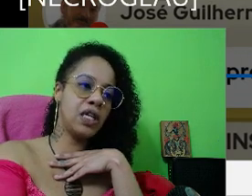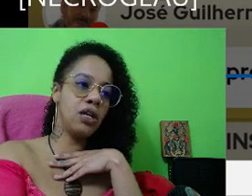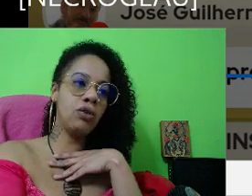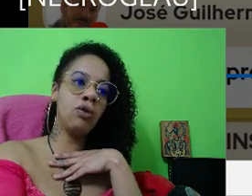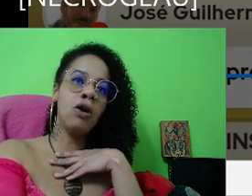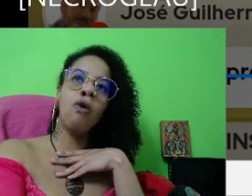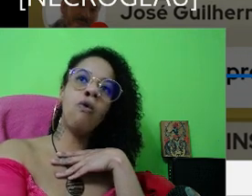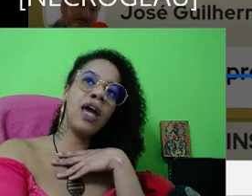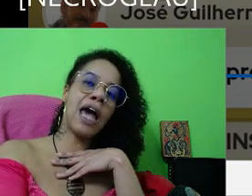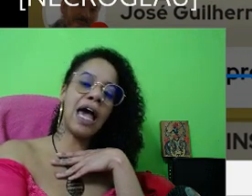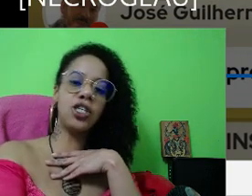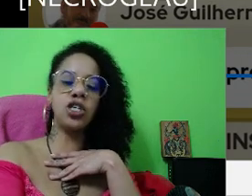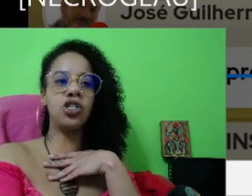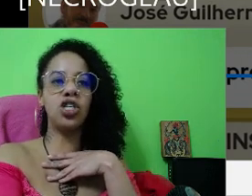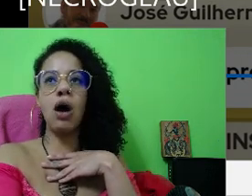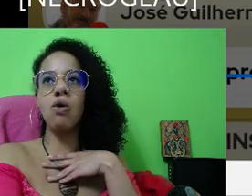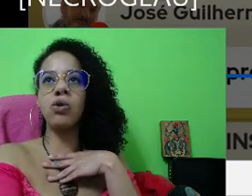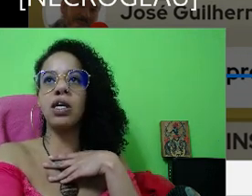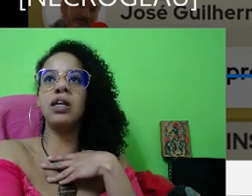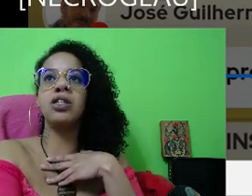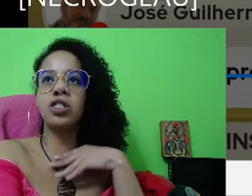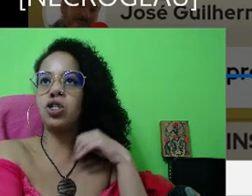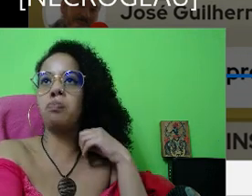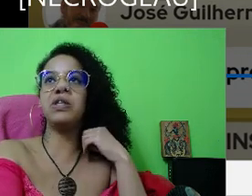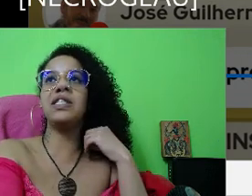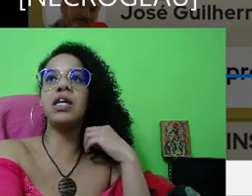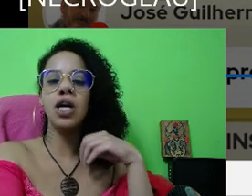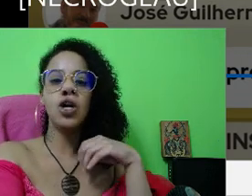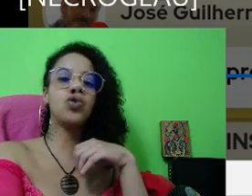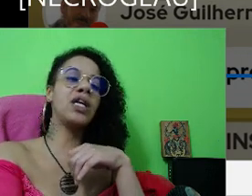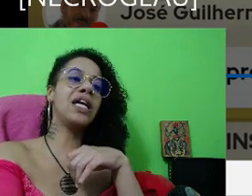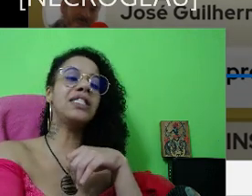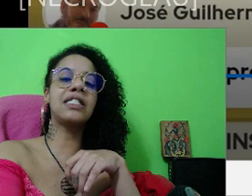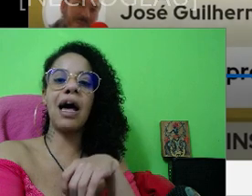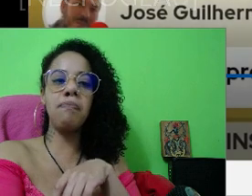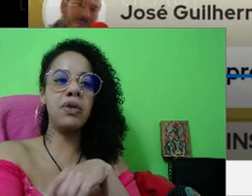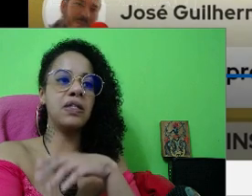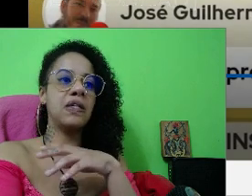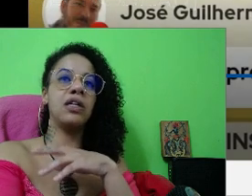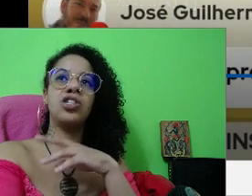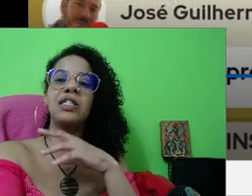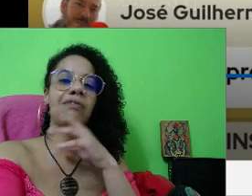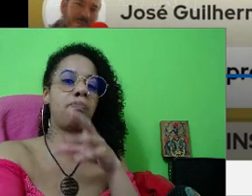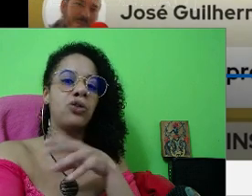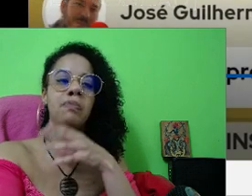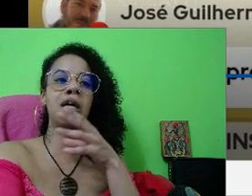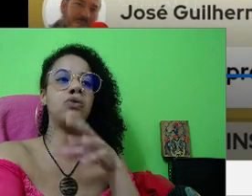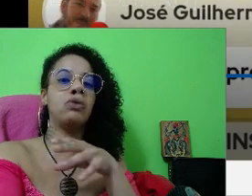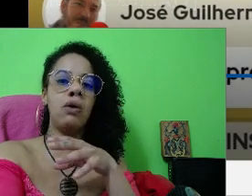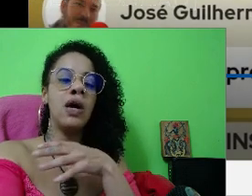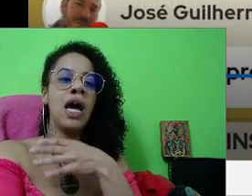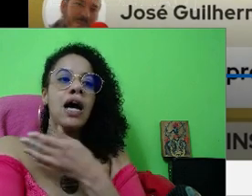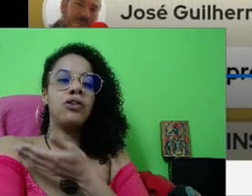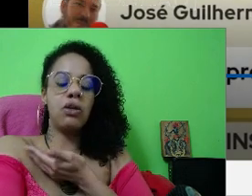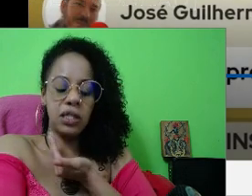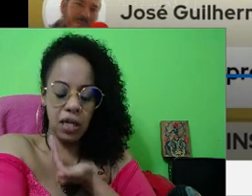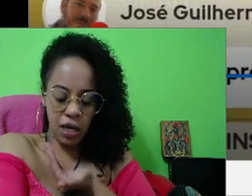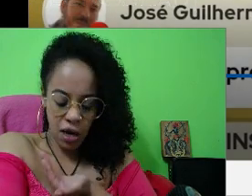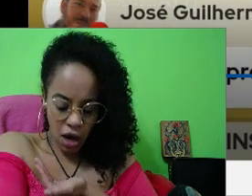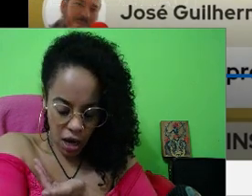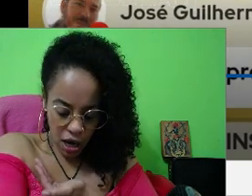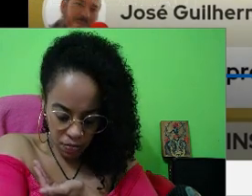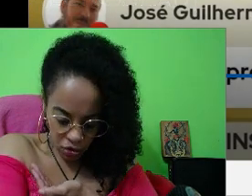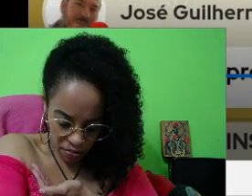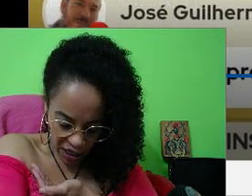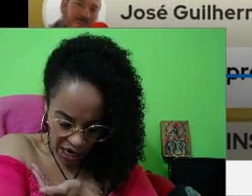distorcido um react de algo que tipo assim tu nem sabe se já estava programado ou não aí eu tenho